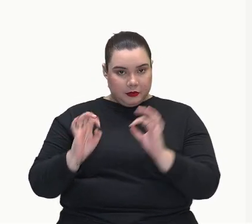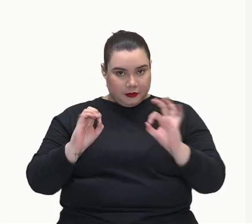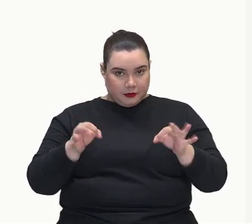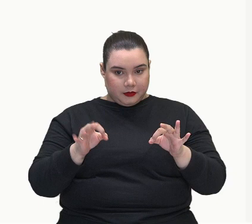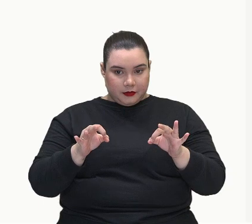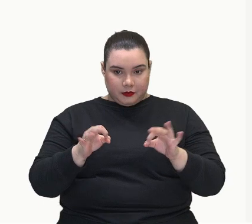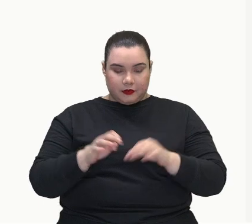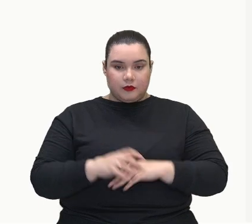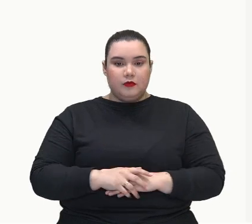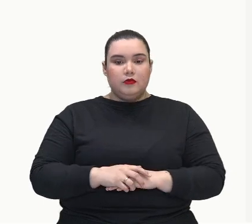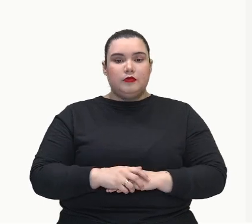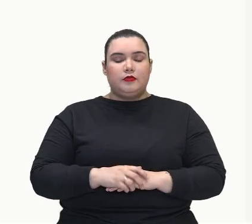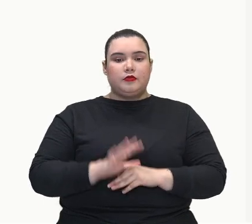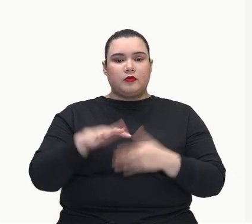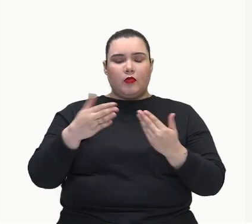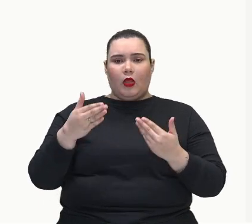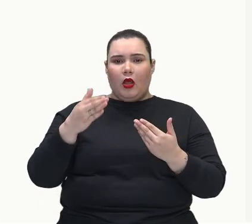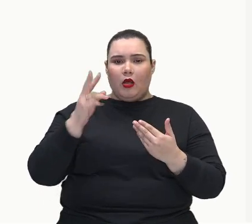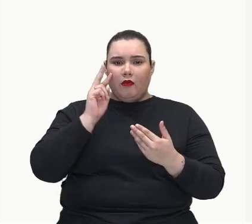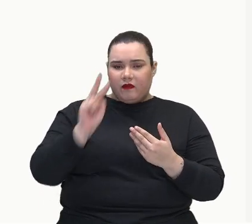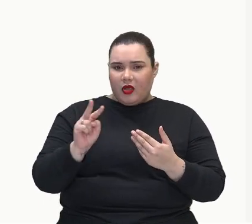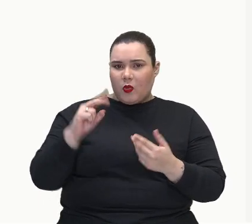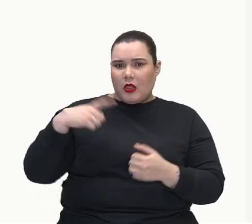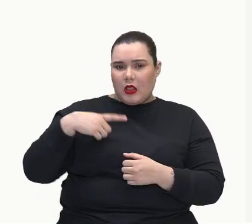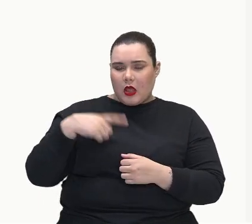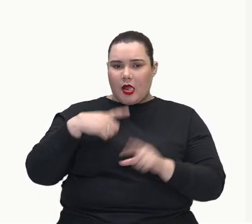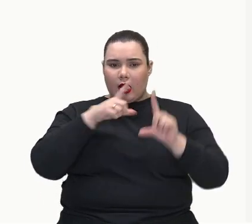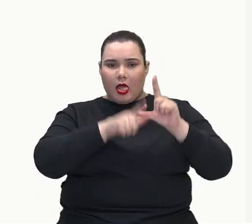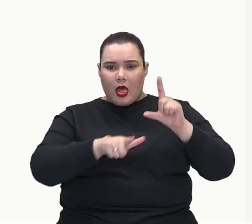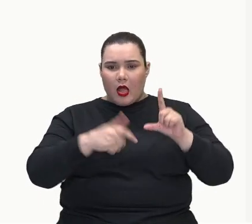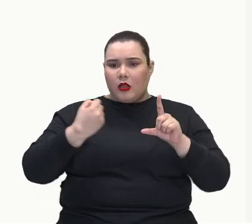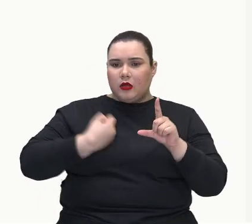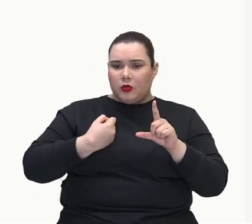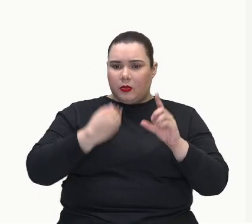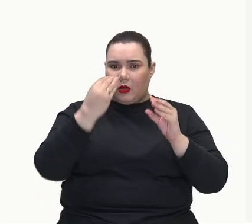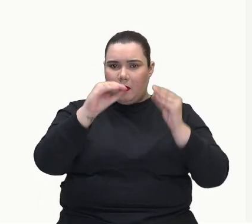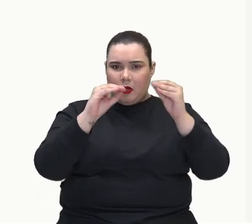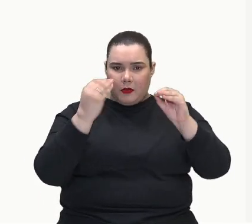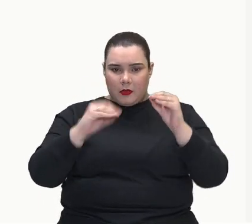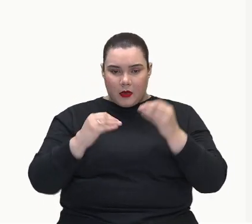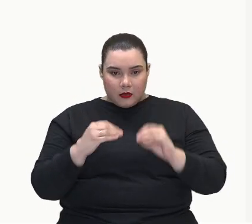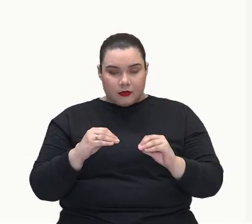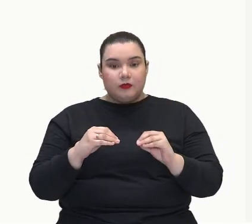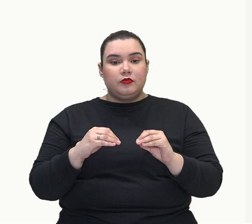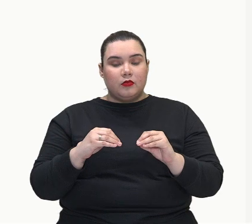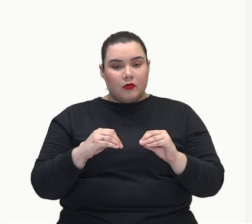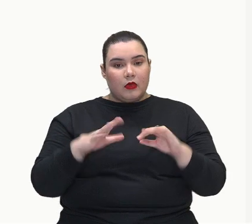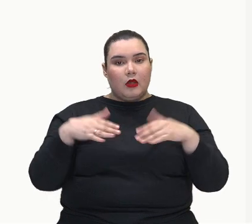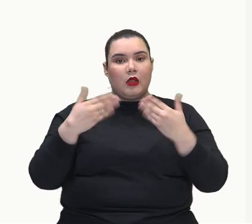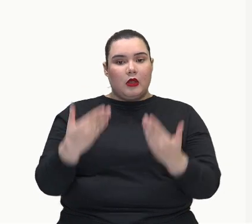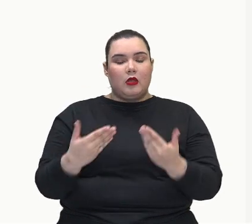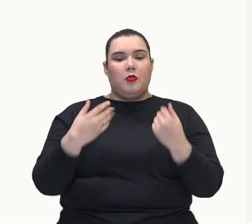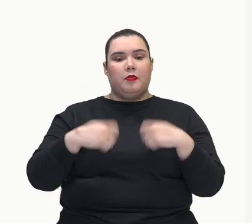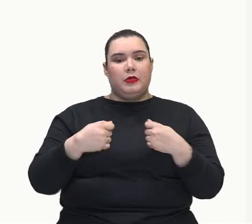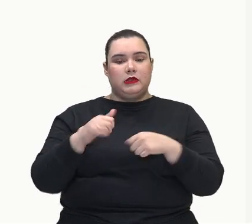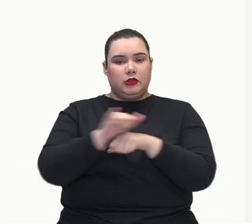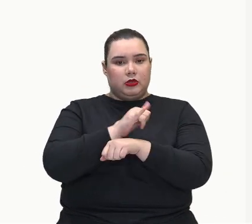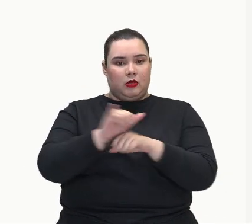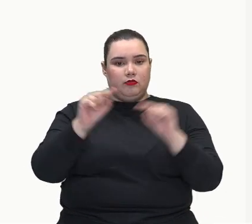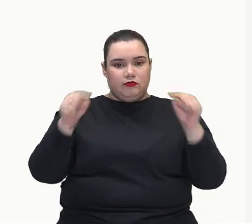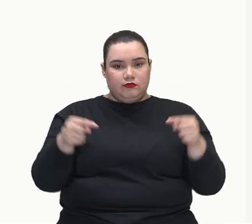medidas. Essas medidas vão dizer o quê? Vão dizer que a razão entre 2 dessas medidas